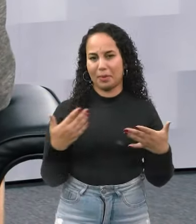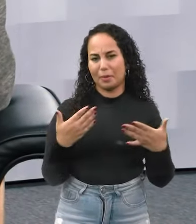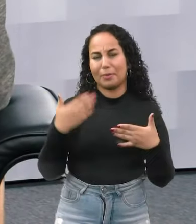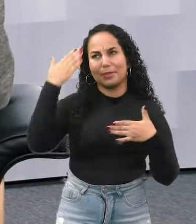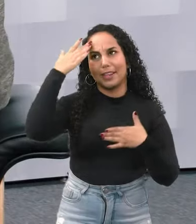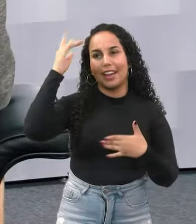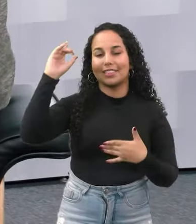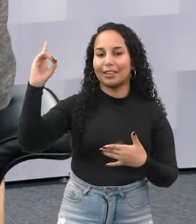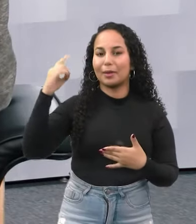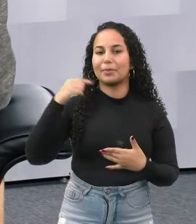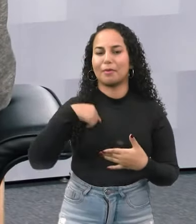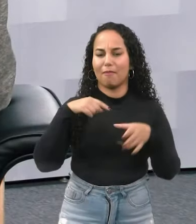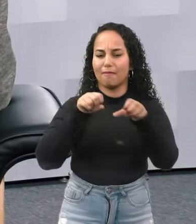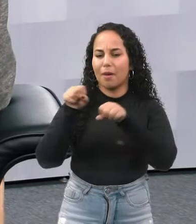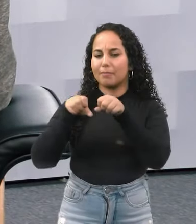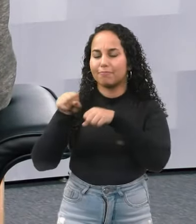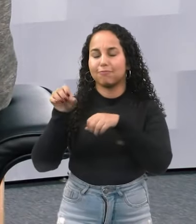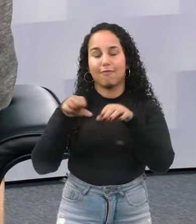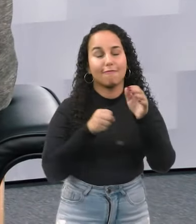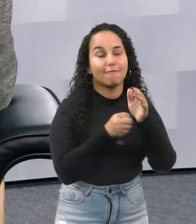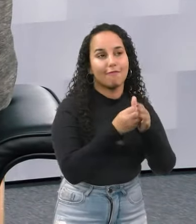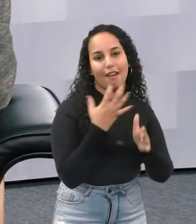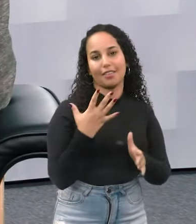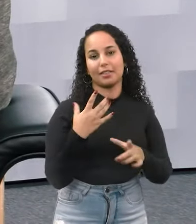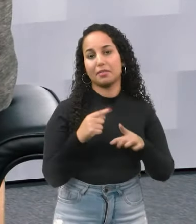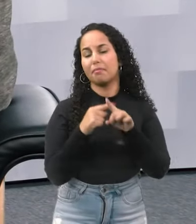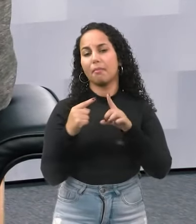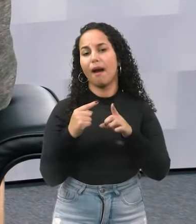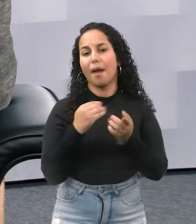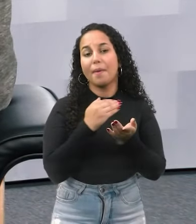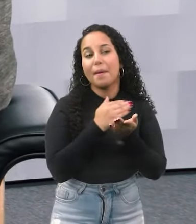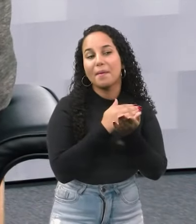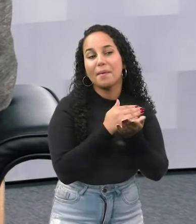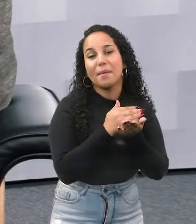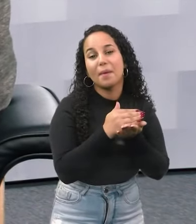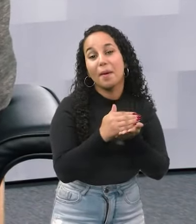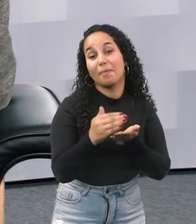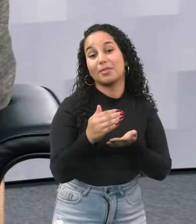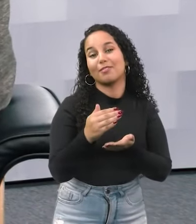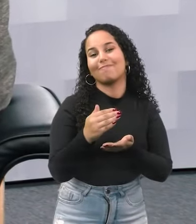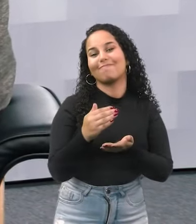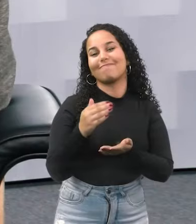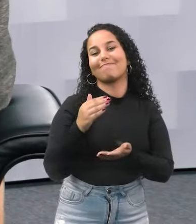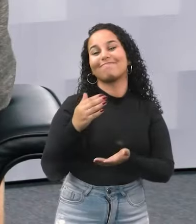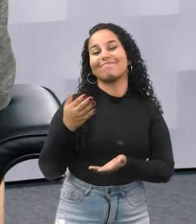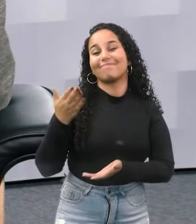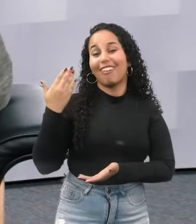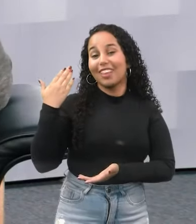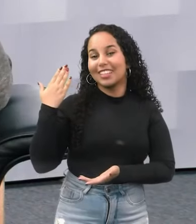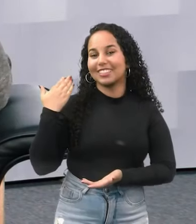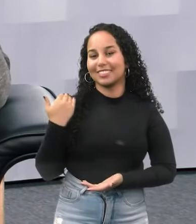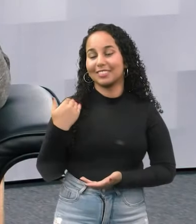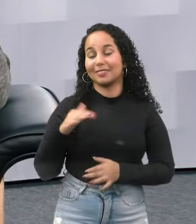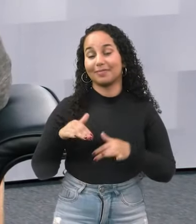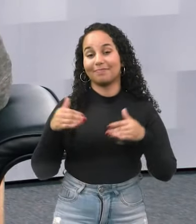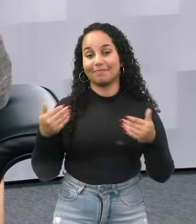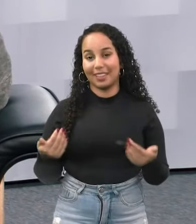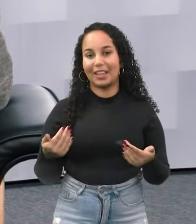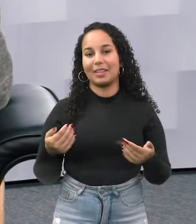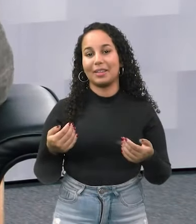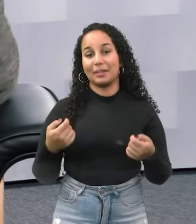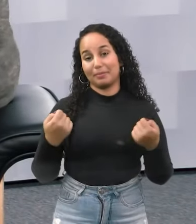vários graus de instrução, mas tudo começou ali naquela prova. Então,